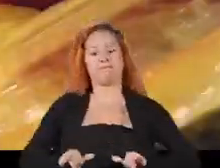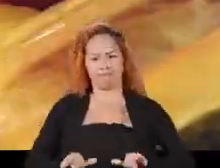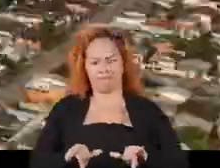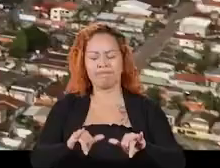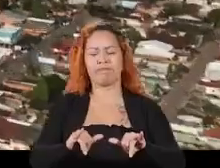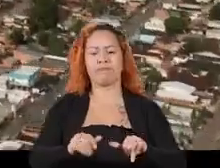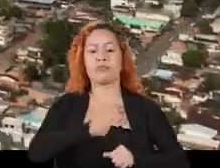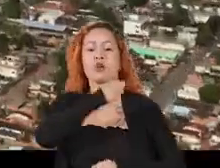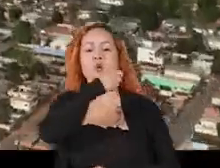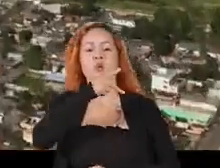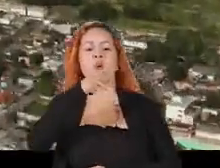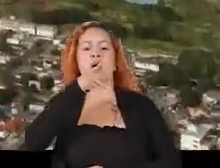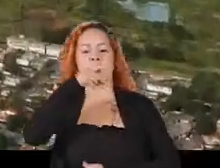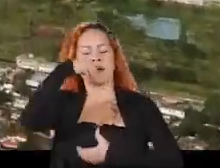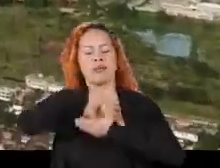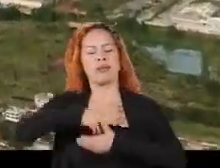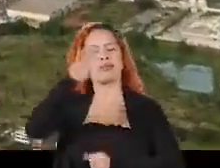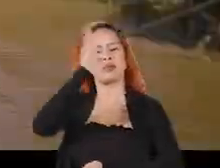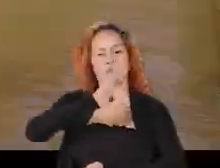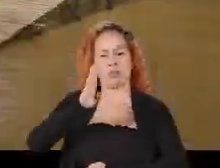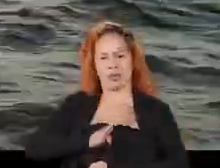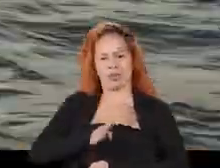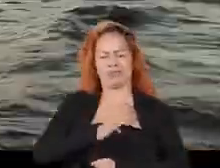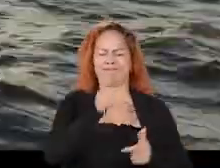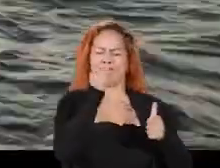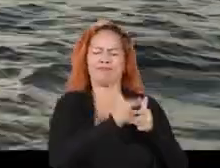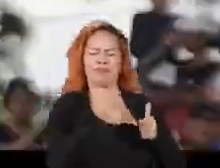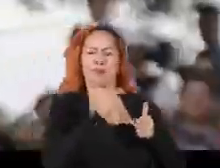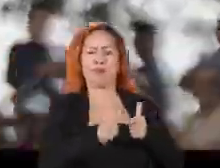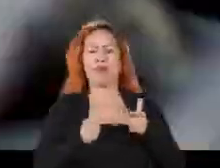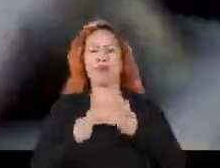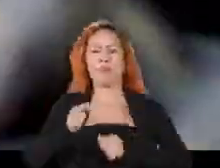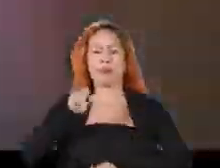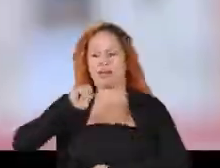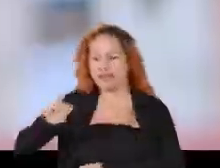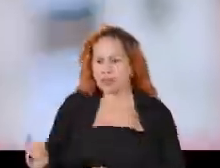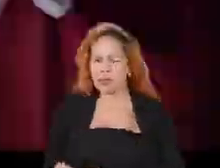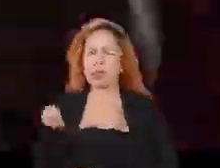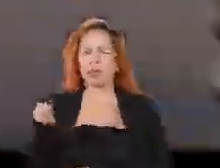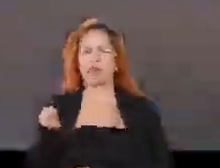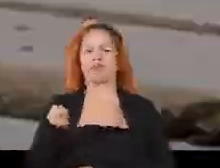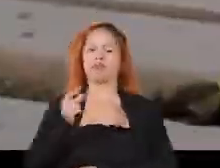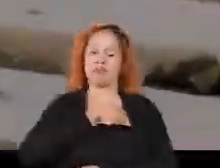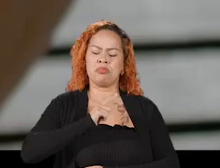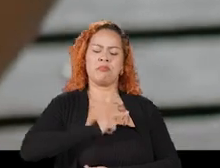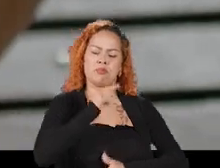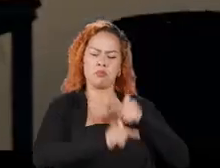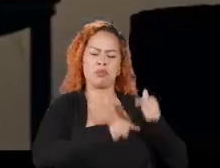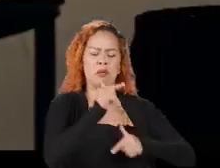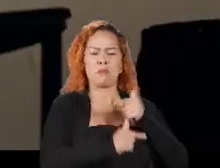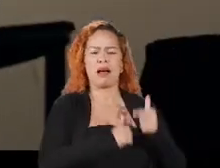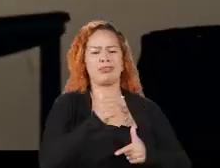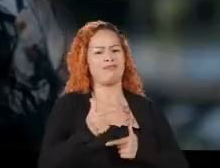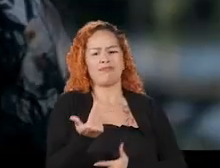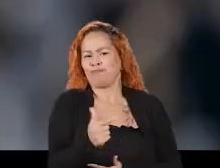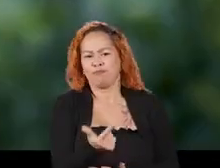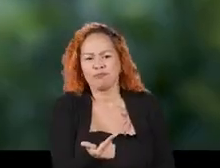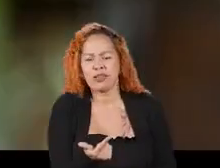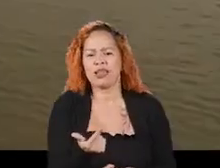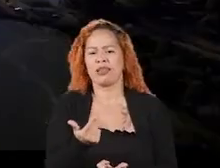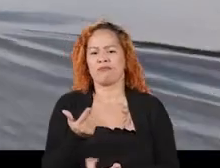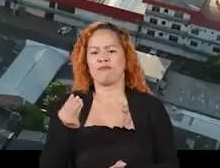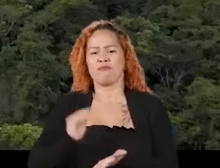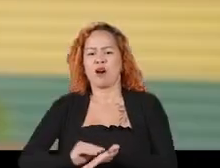de Macapá. O Amapá está no Brasil, de crises e oportunidades, de gente no desemprego, gente na